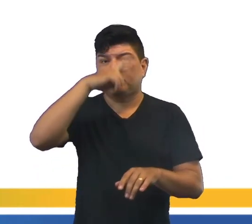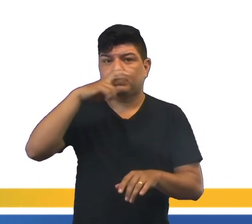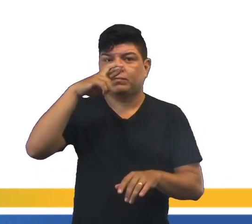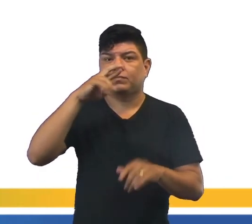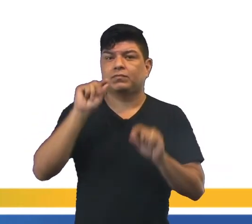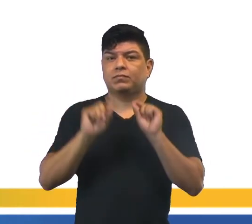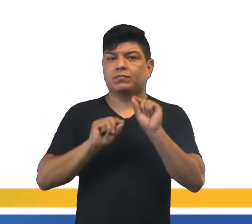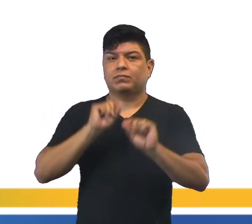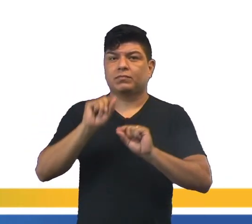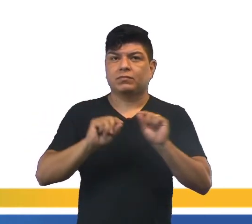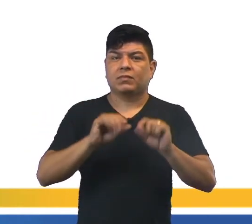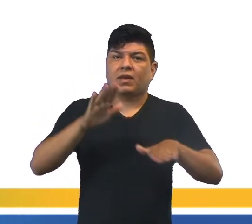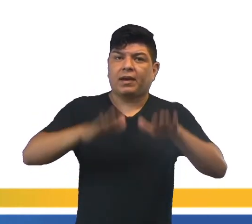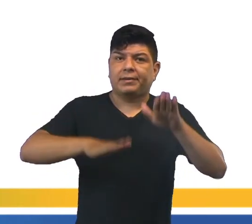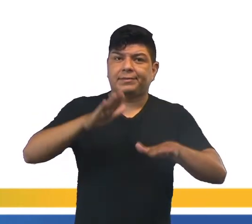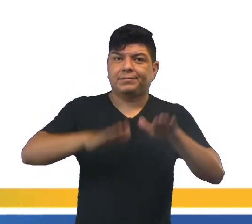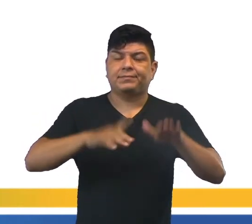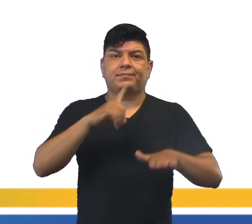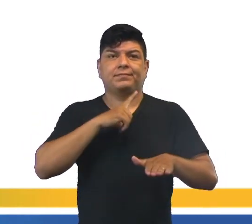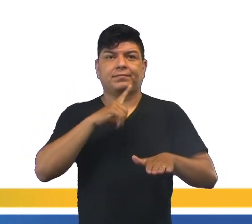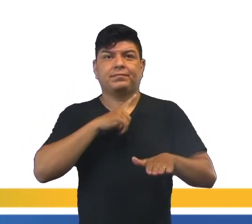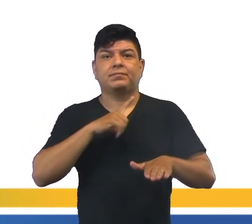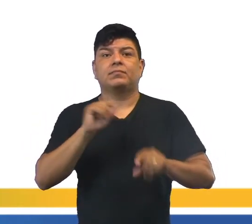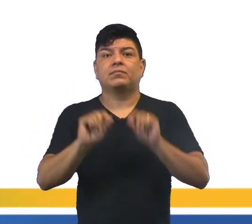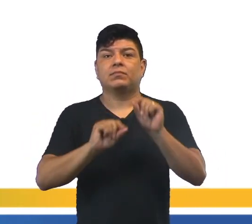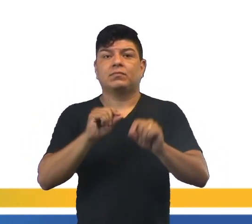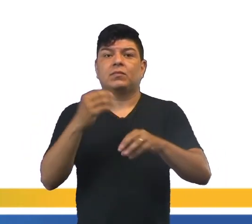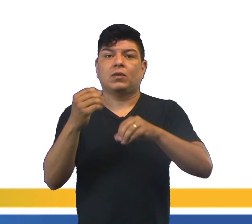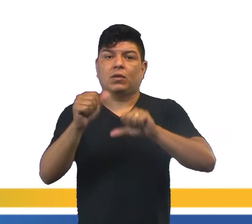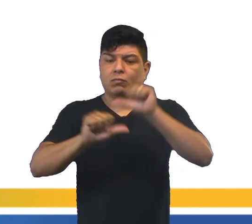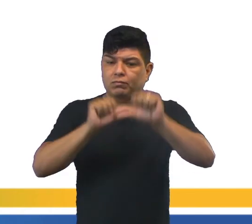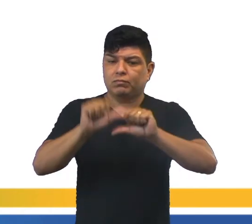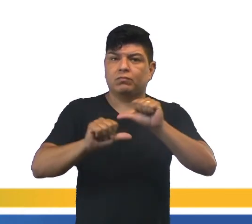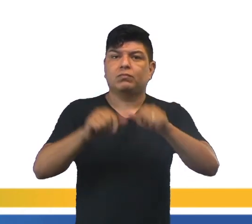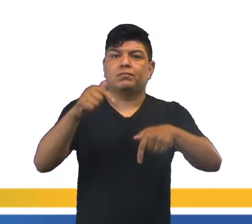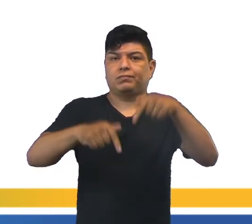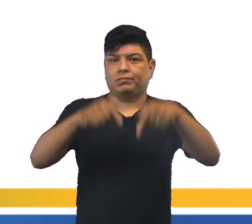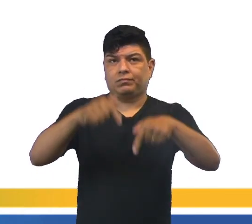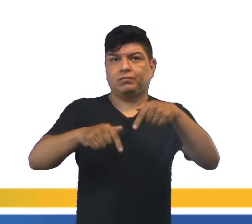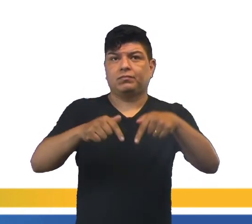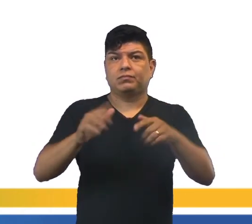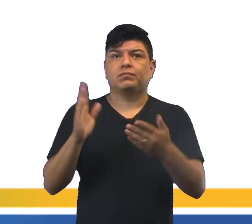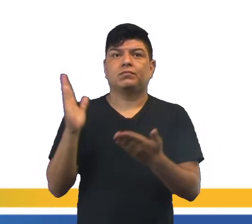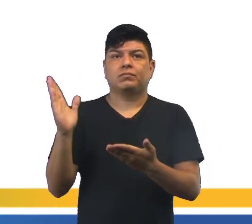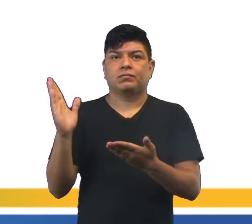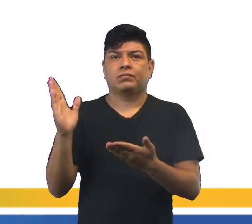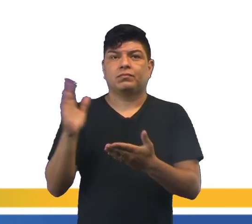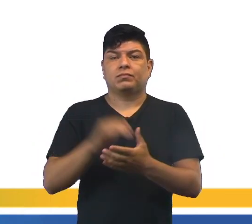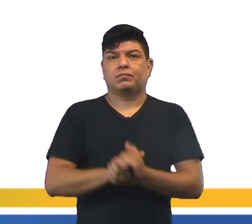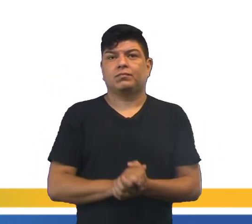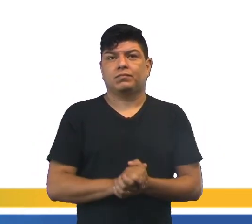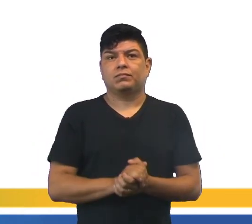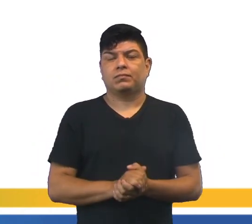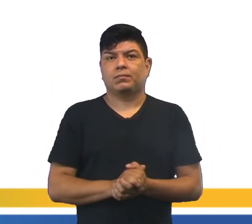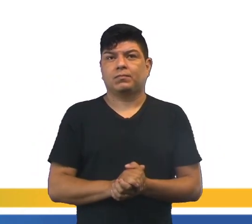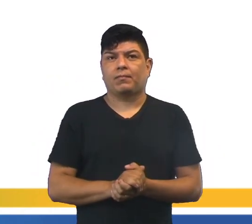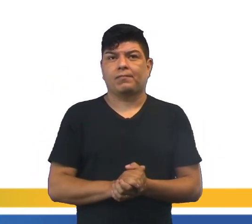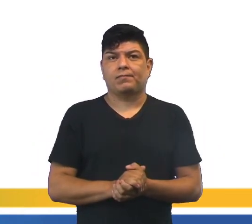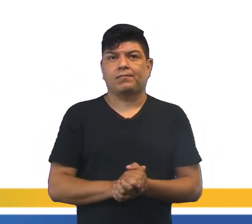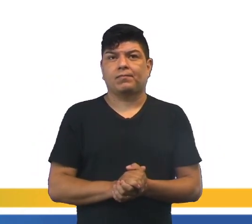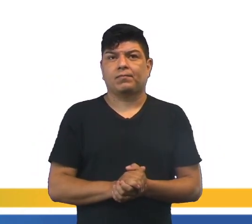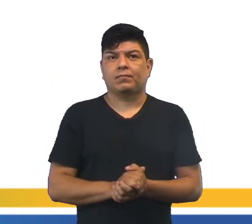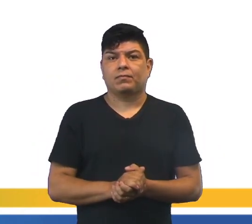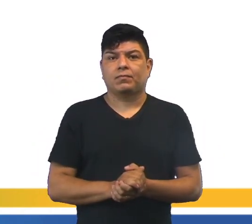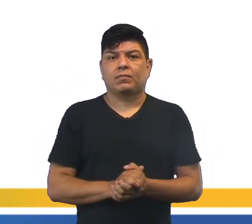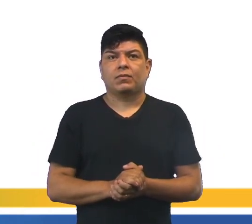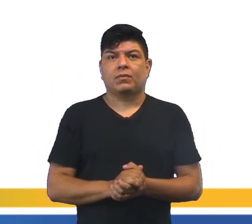observar, geralmente tem uma equação química, né? Existe uma equação química aqui,